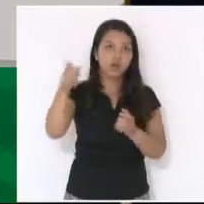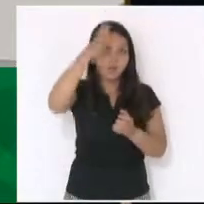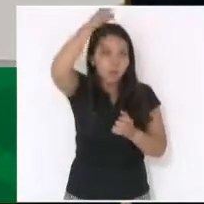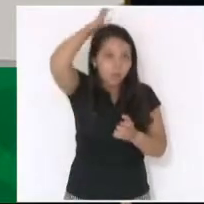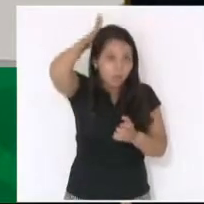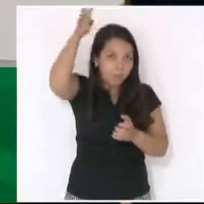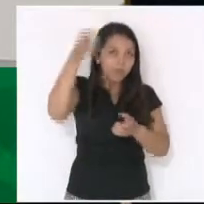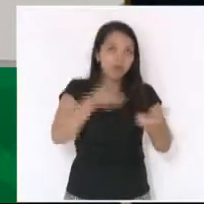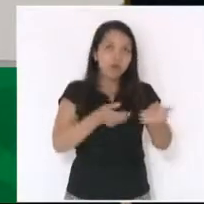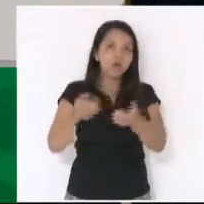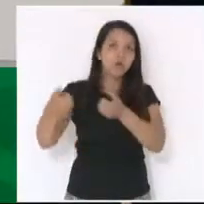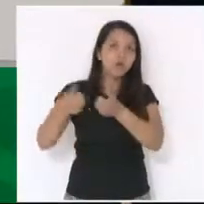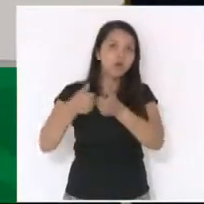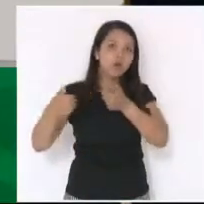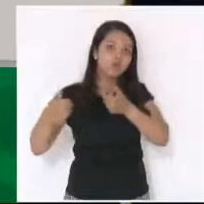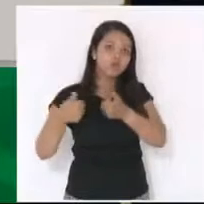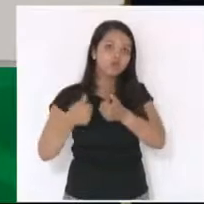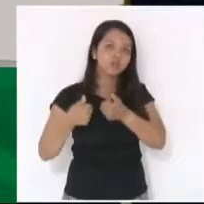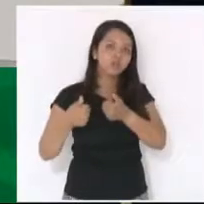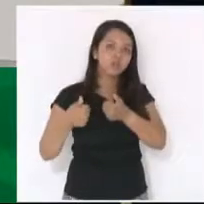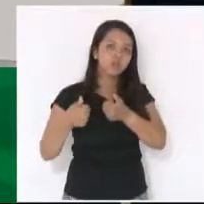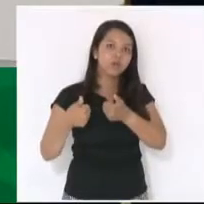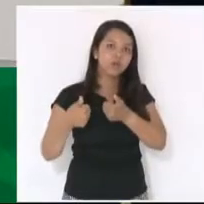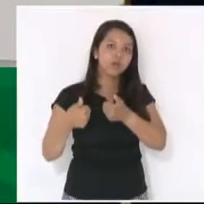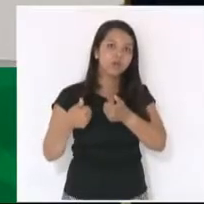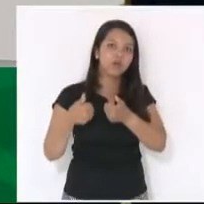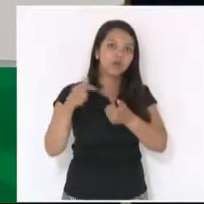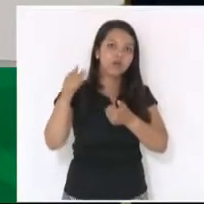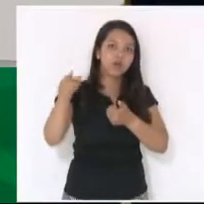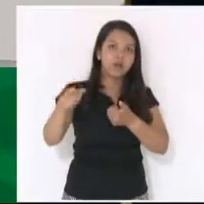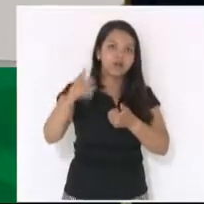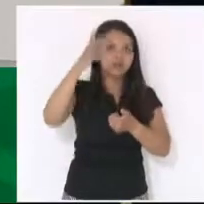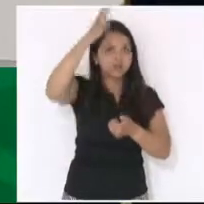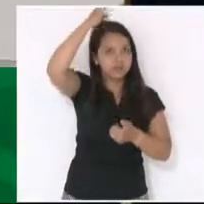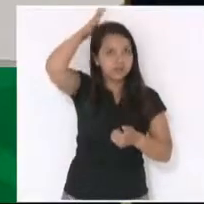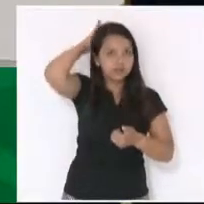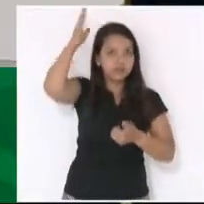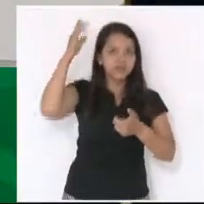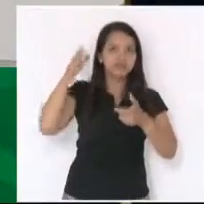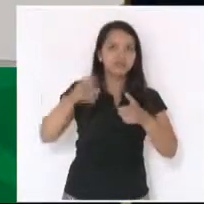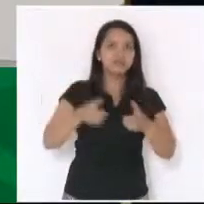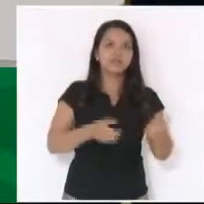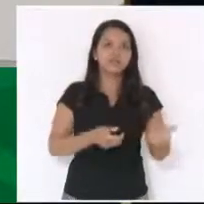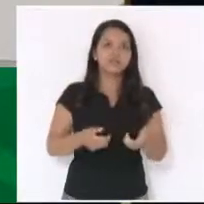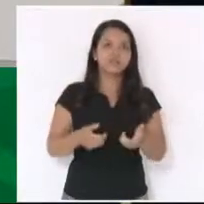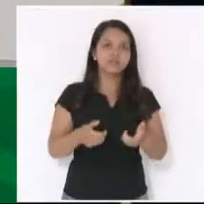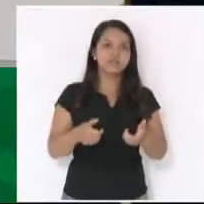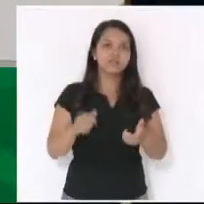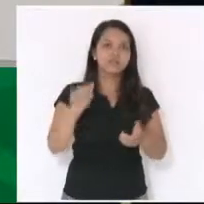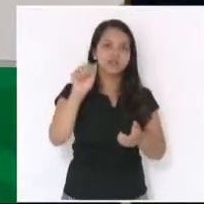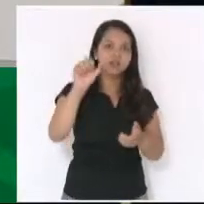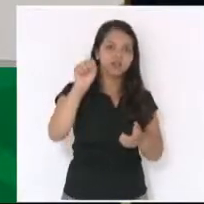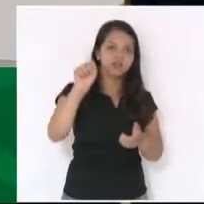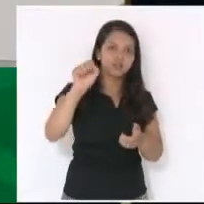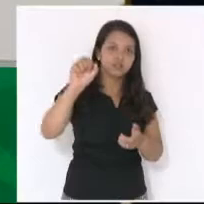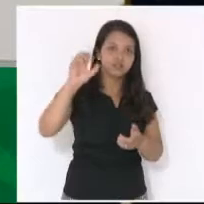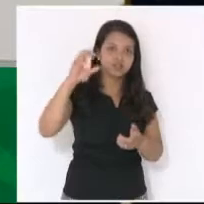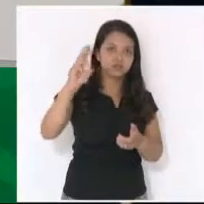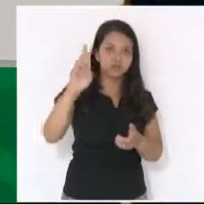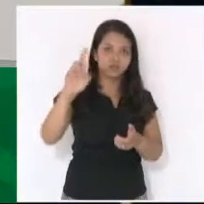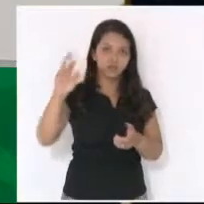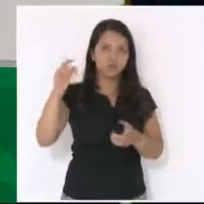próximo no caso cai lá no bombeiro das curvas o cidadão que tá explicando ó